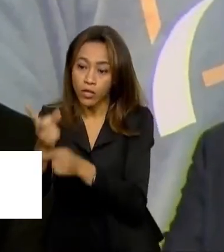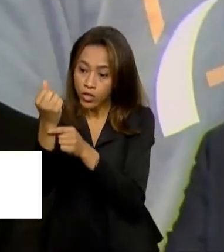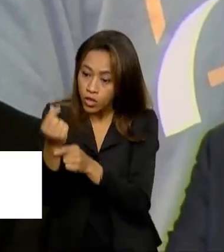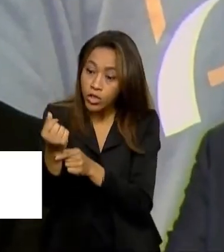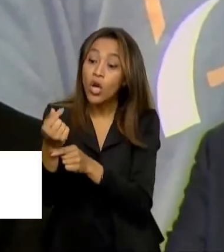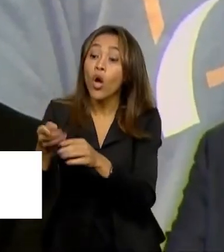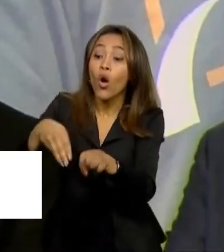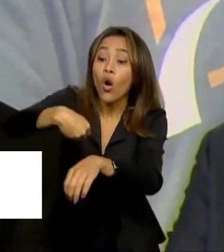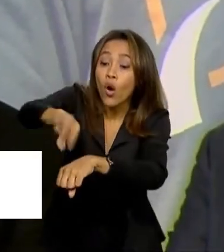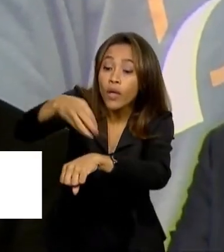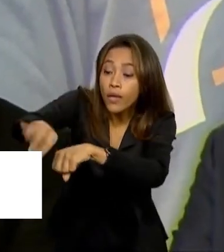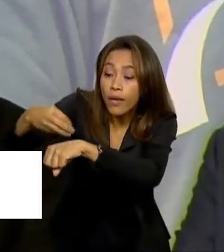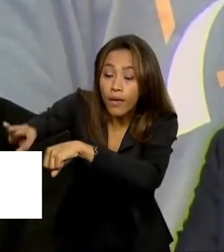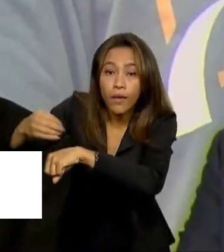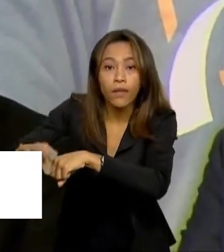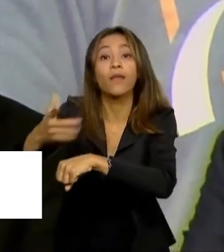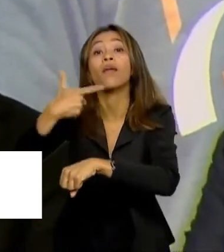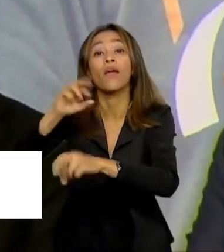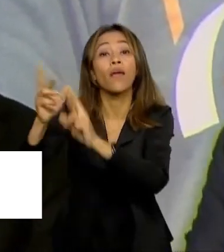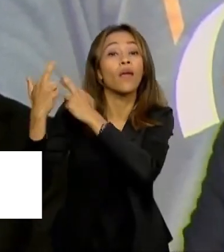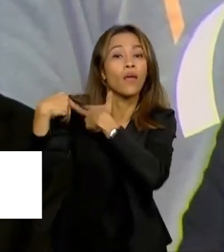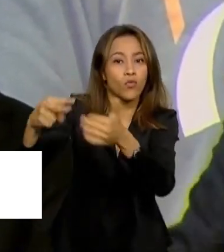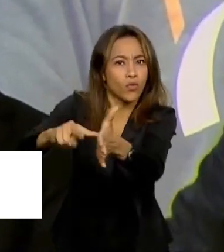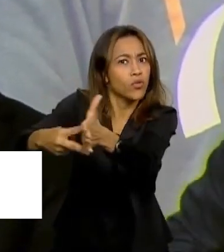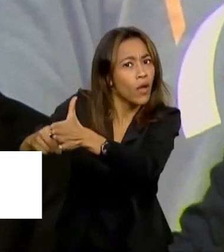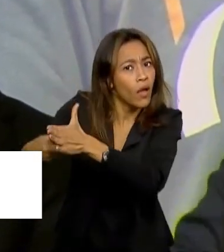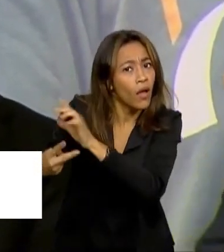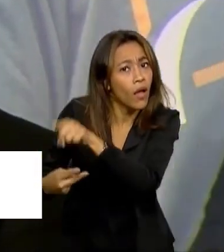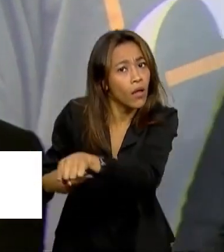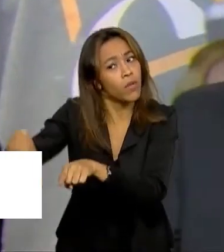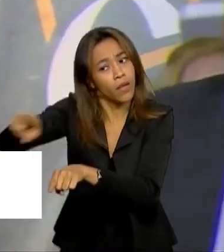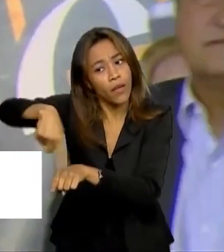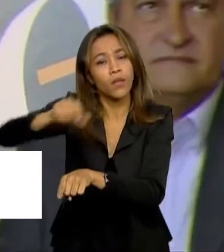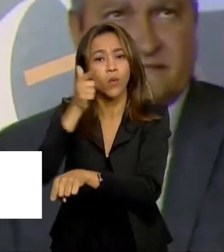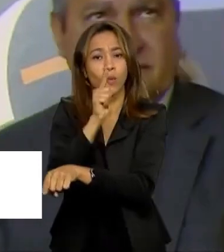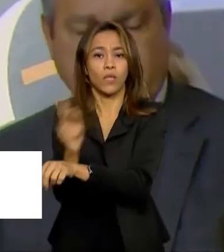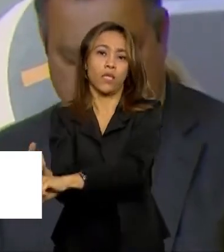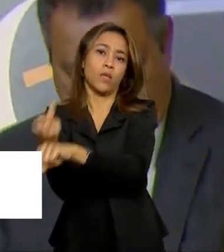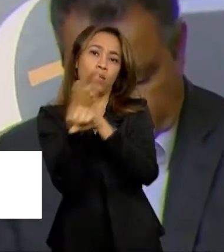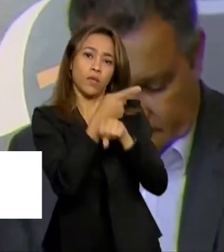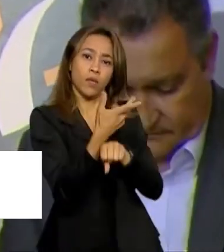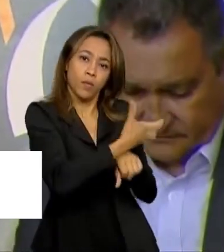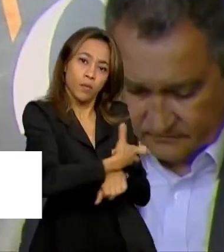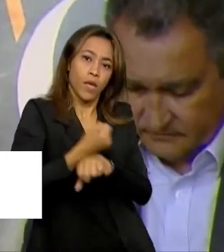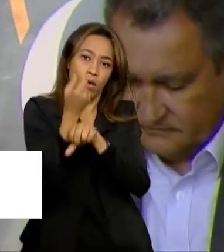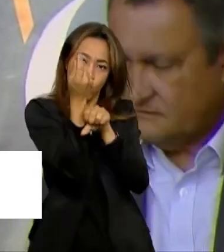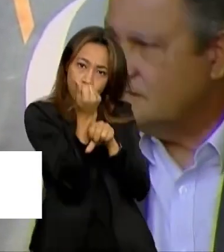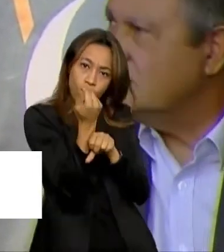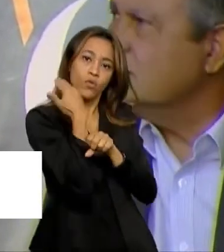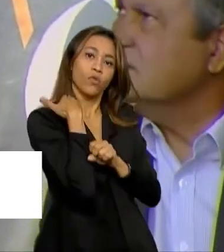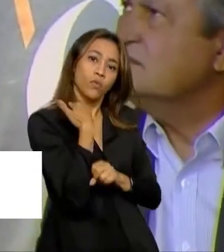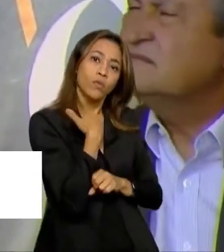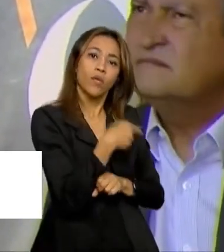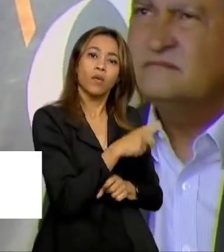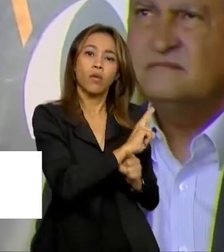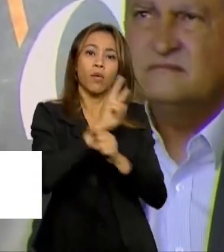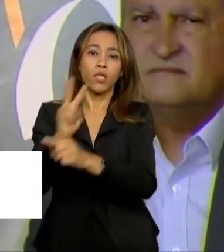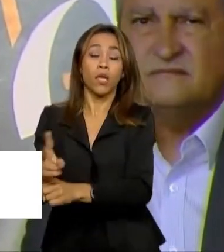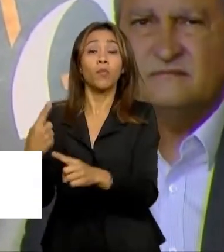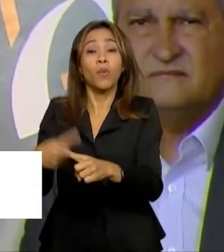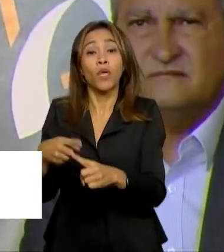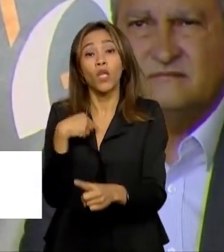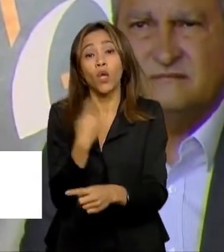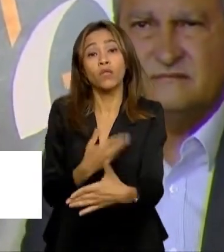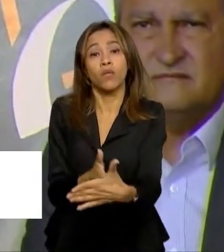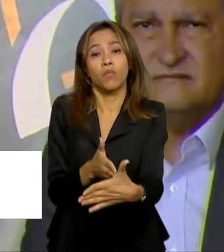pessoas, oriente as pessoas, para que as pessoas possam vir pegar o crédito que tem. Porque a verdade é que a gente limitou o número